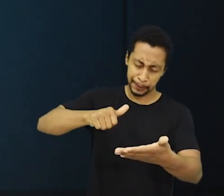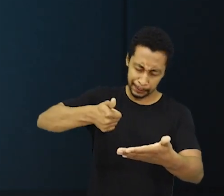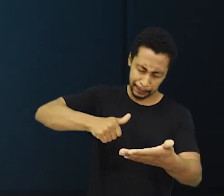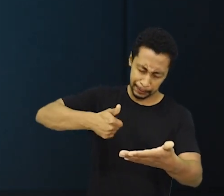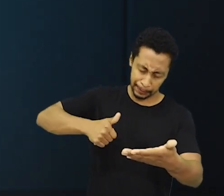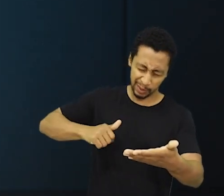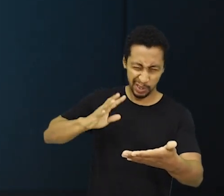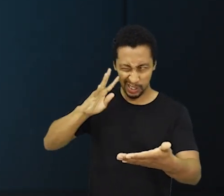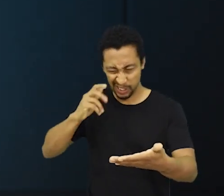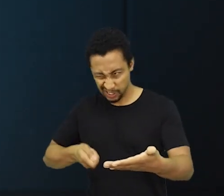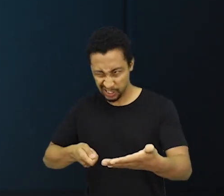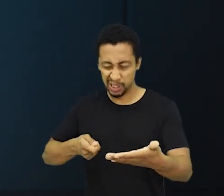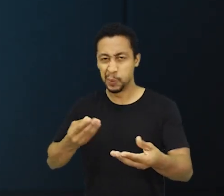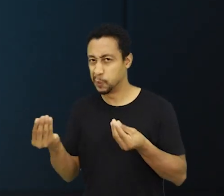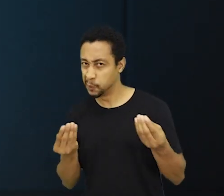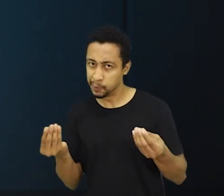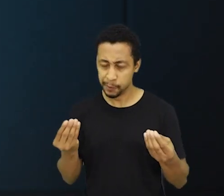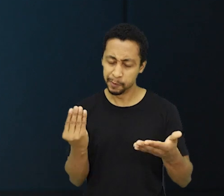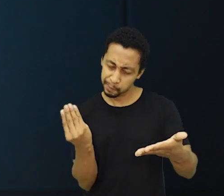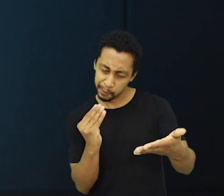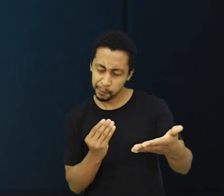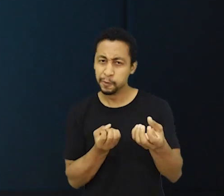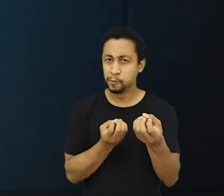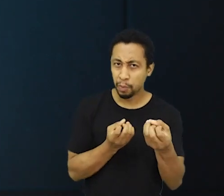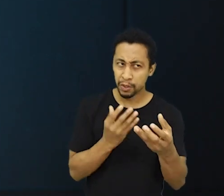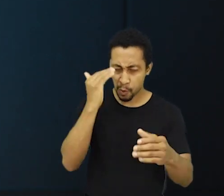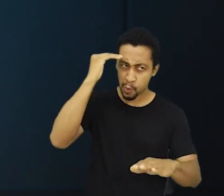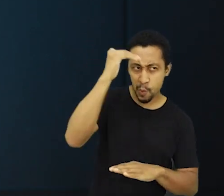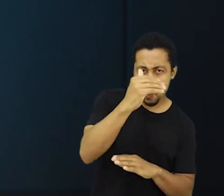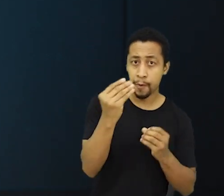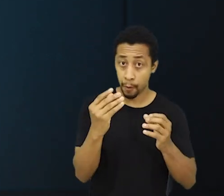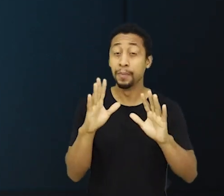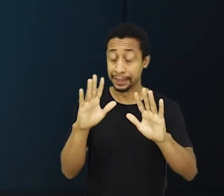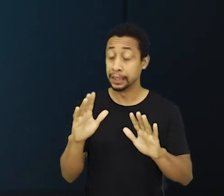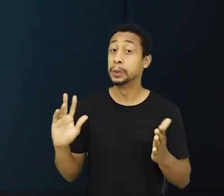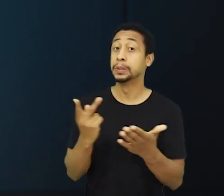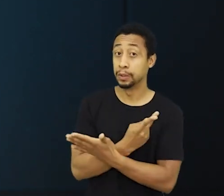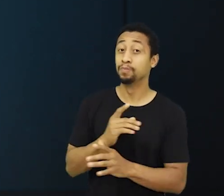teve algumas circunstâncias assim especiais.